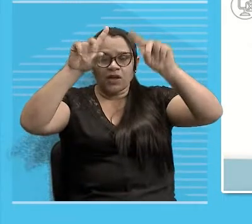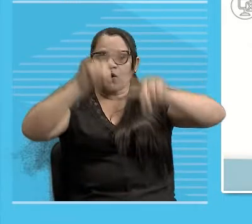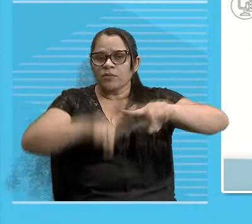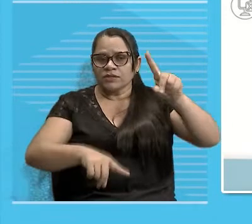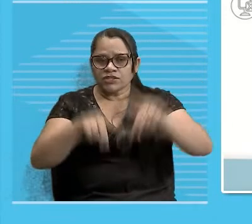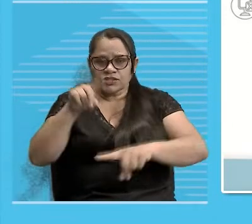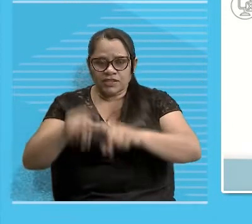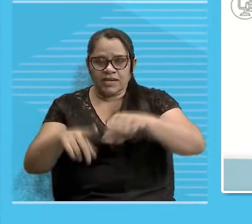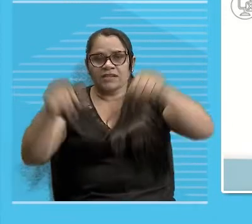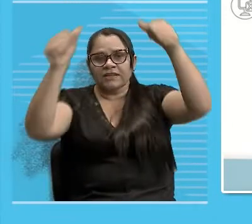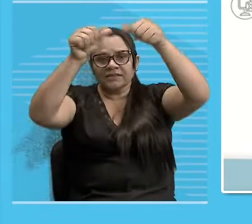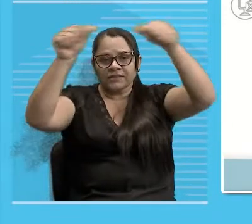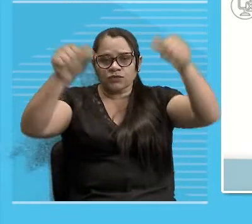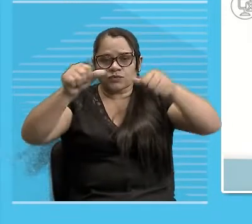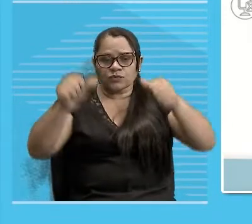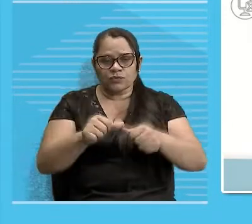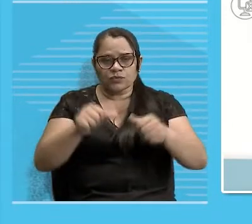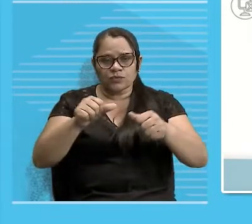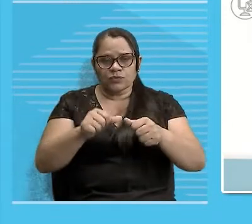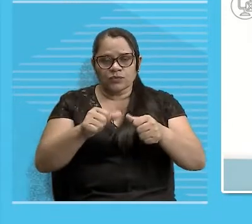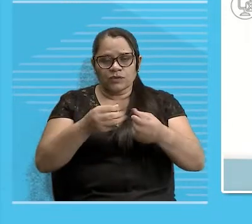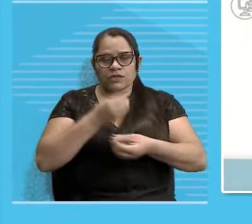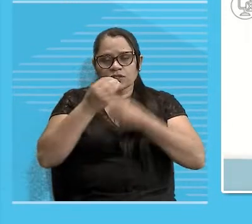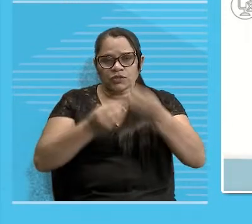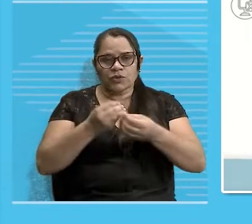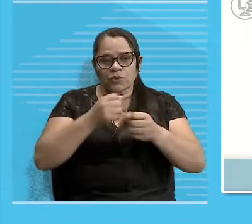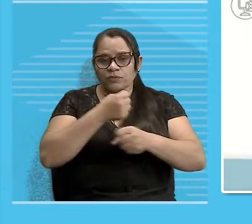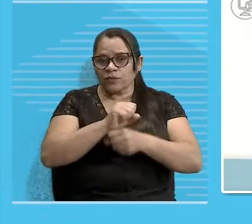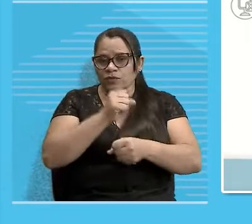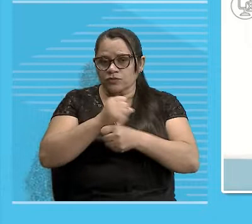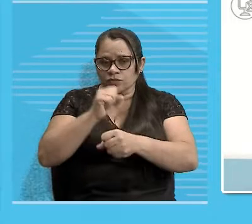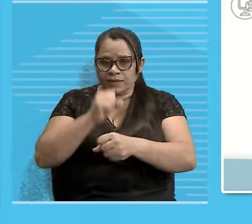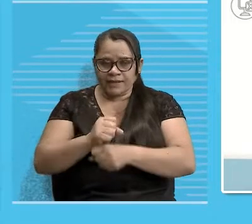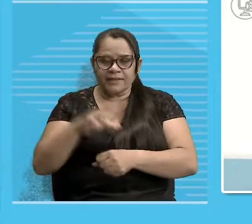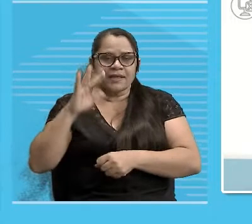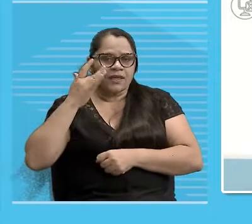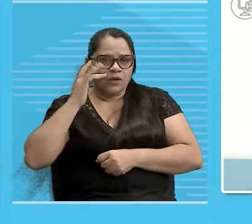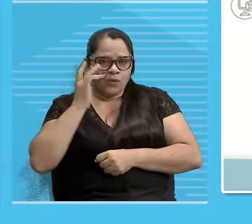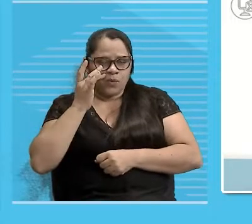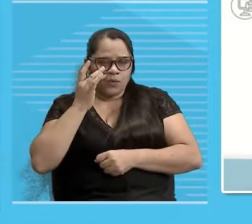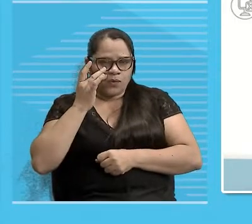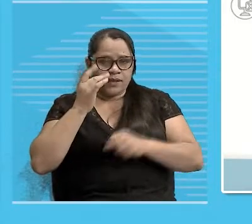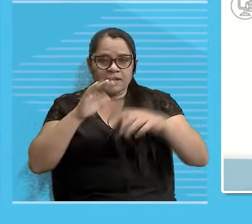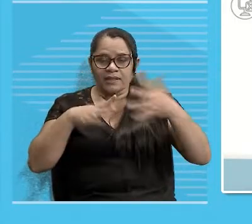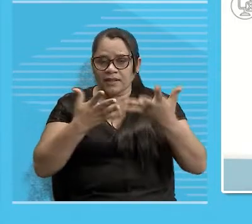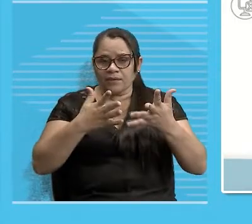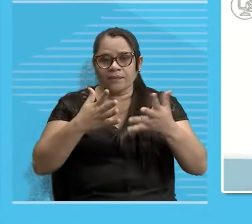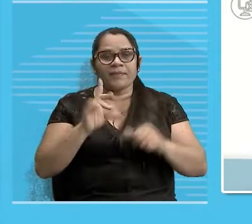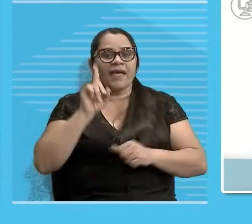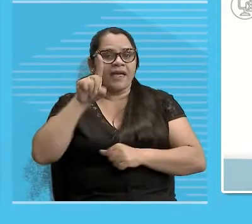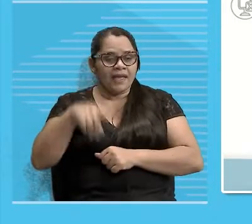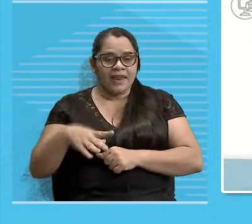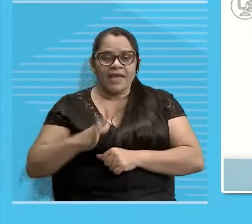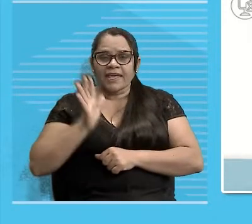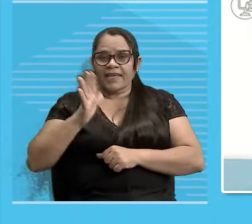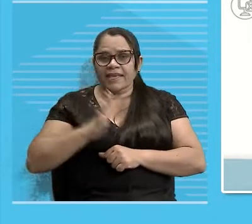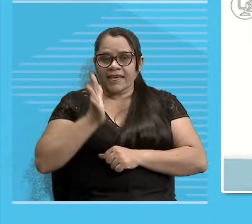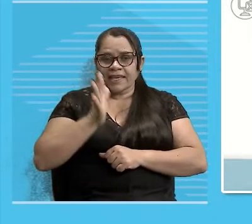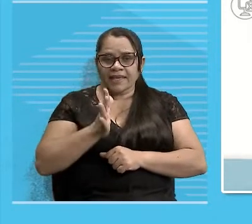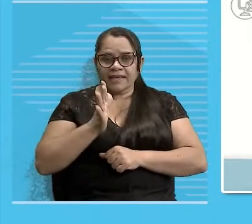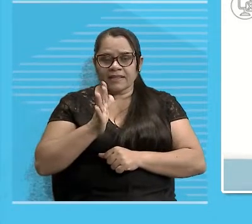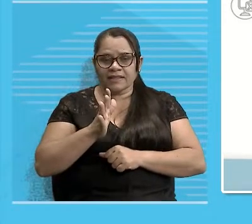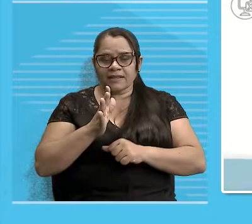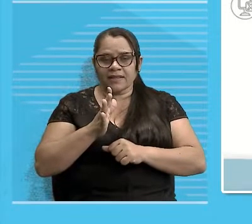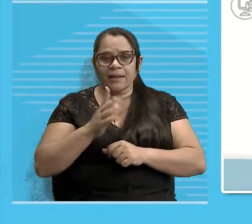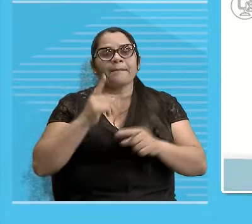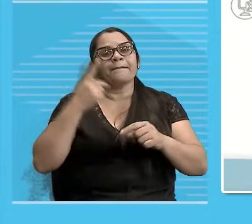e esculturas literalmente feitas em ouro, enfim, um ar de luxo para que as pessoas